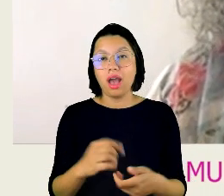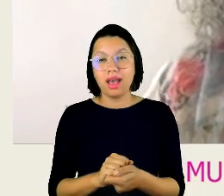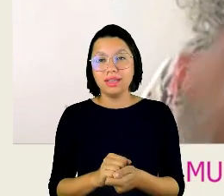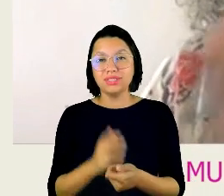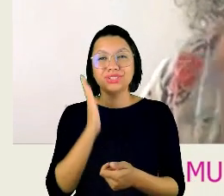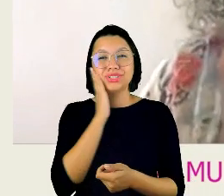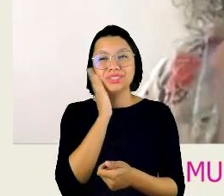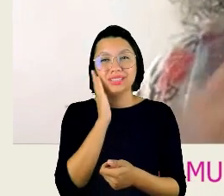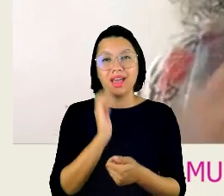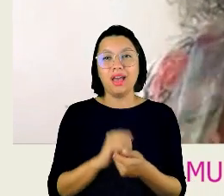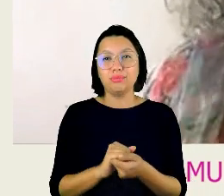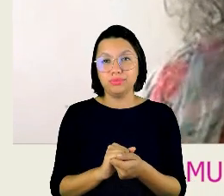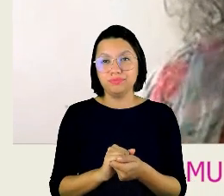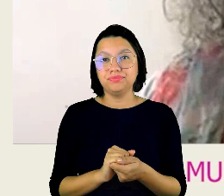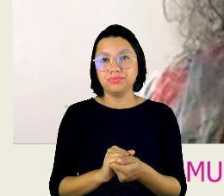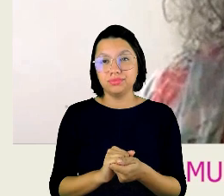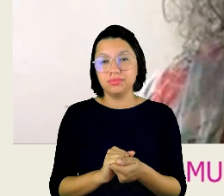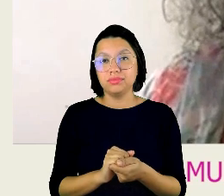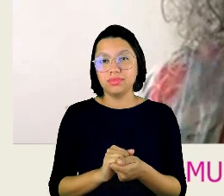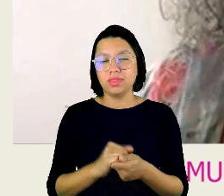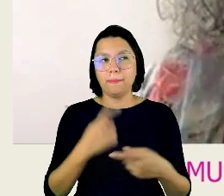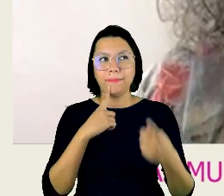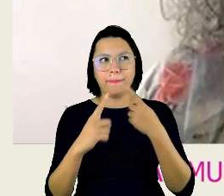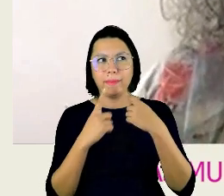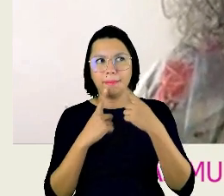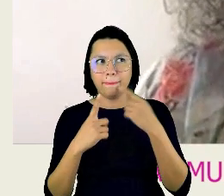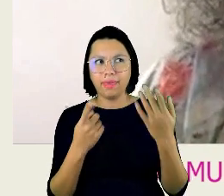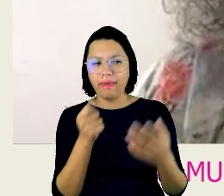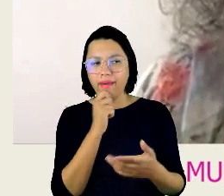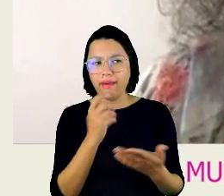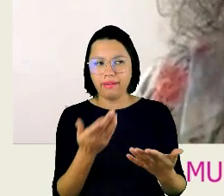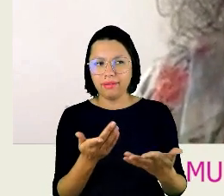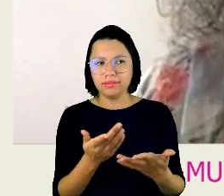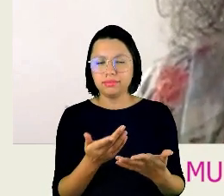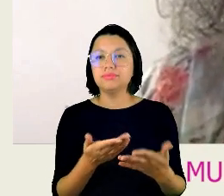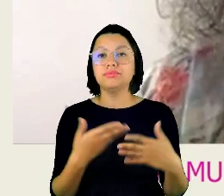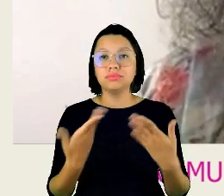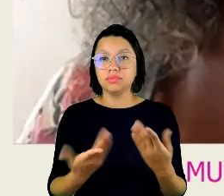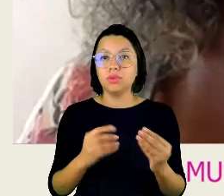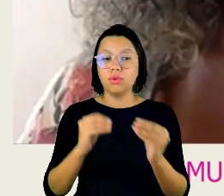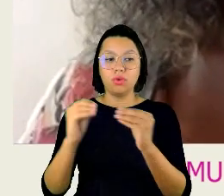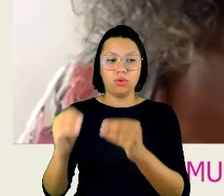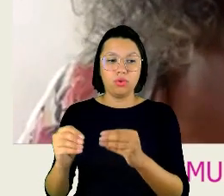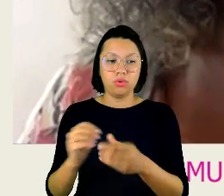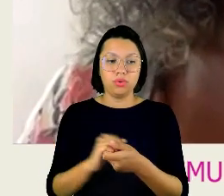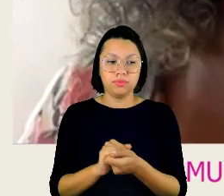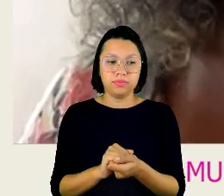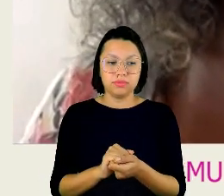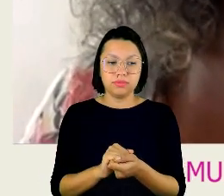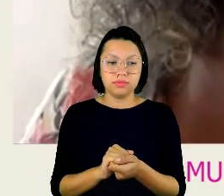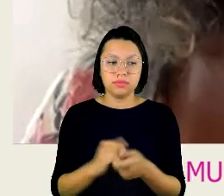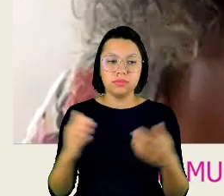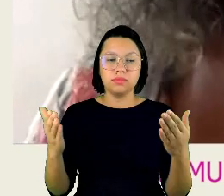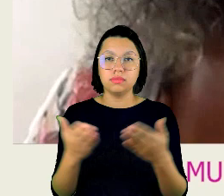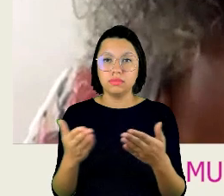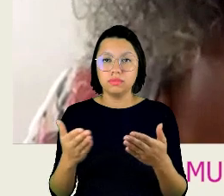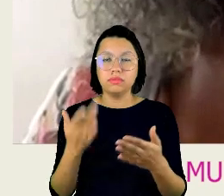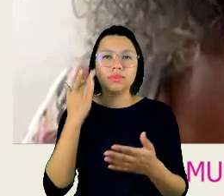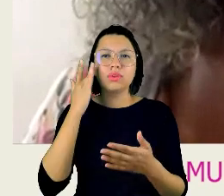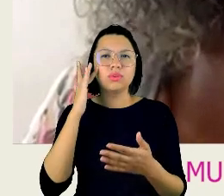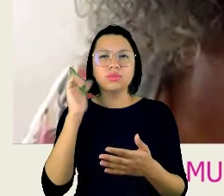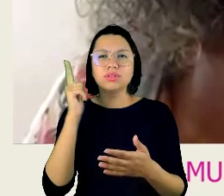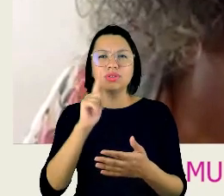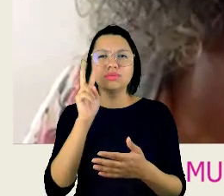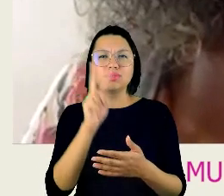gente sabe que estão em debate, né? Então, colocando aqui, eu não sei se